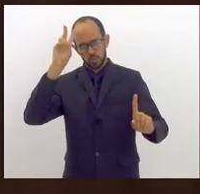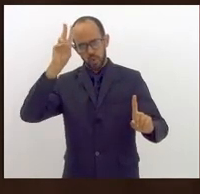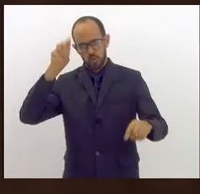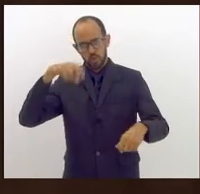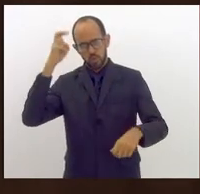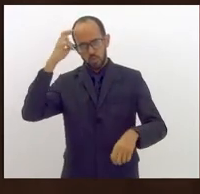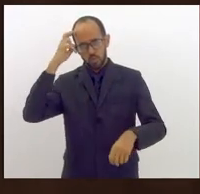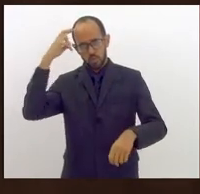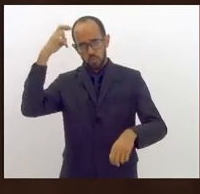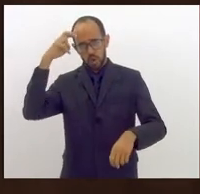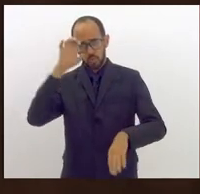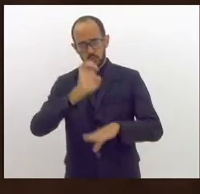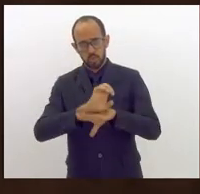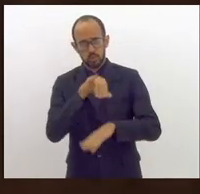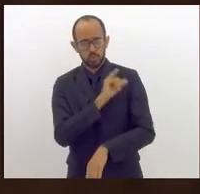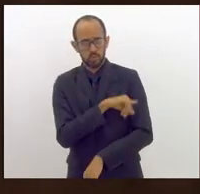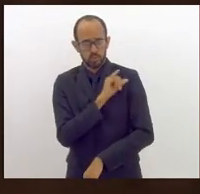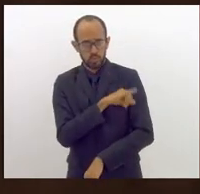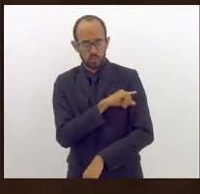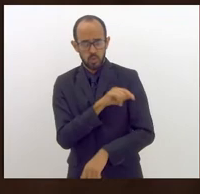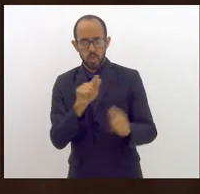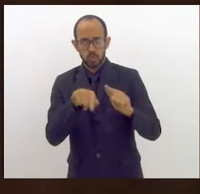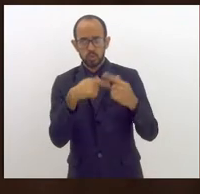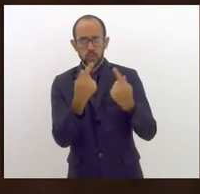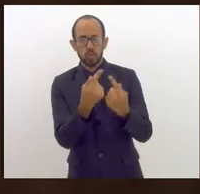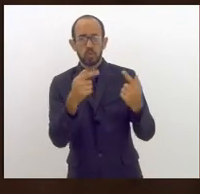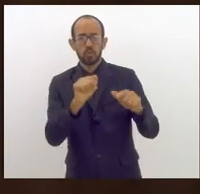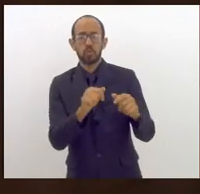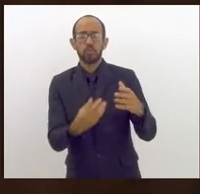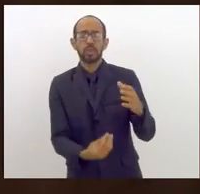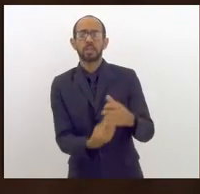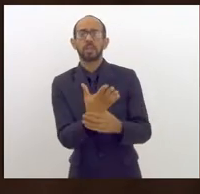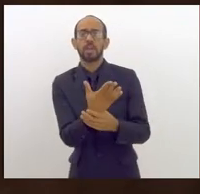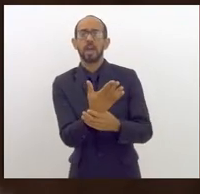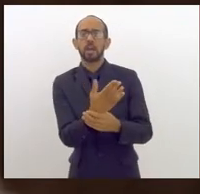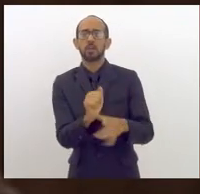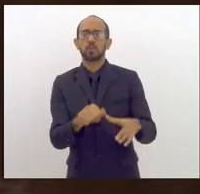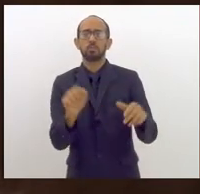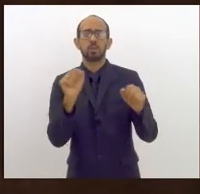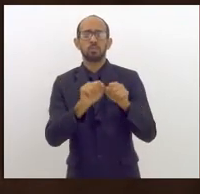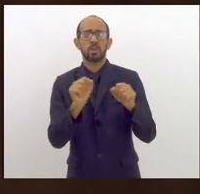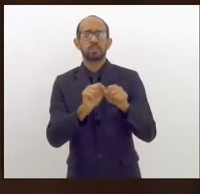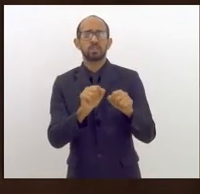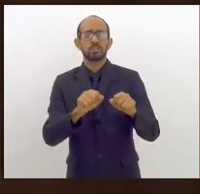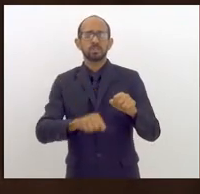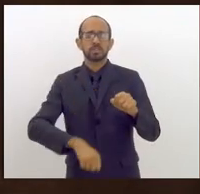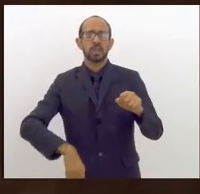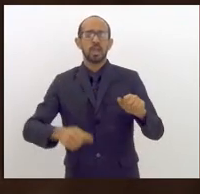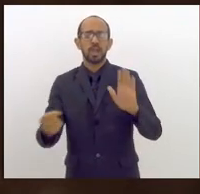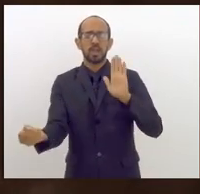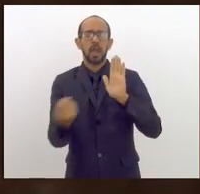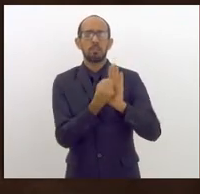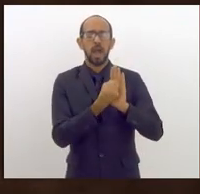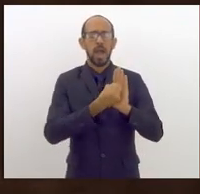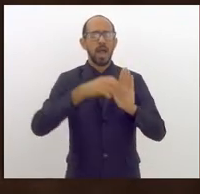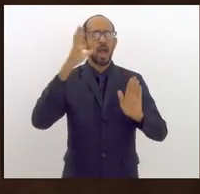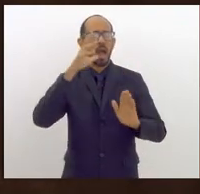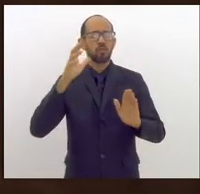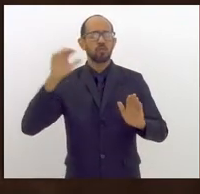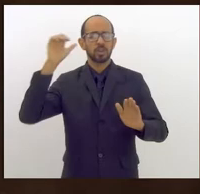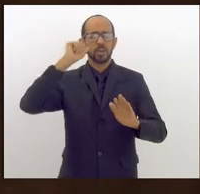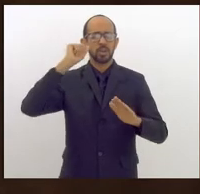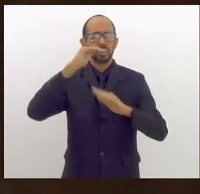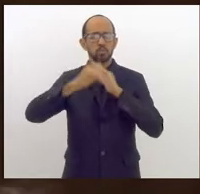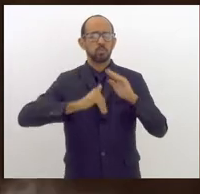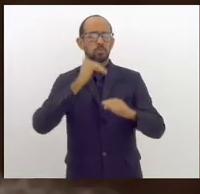grupo ele foi criado com o intuito de reconhecer e reafirmar o legado africano sobretudo na música brasileira com